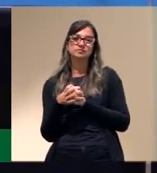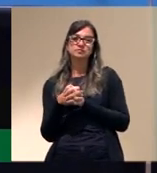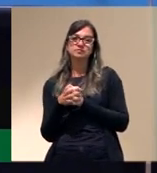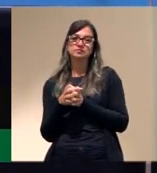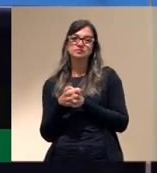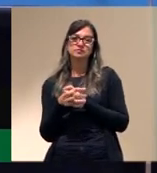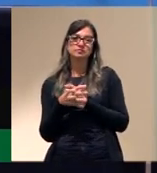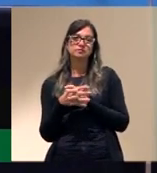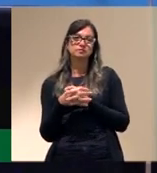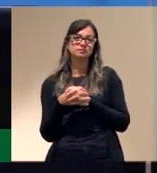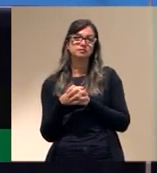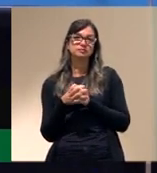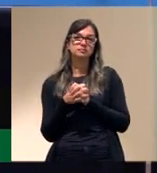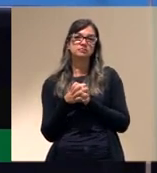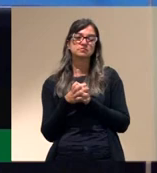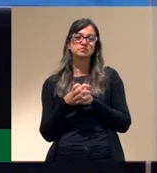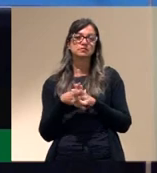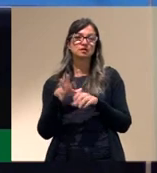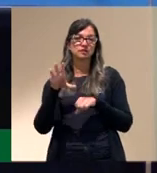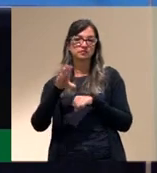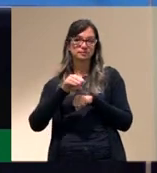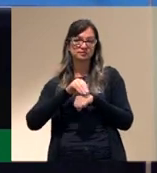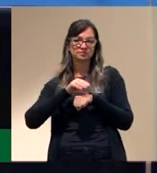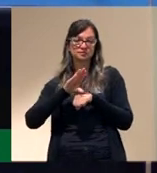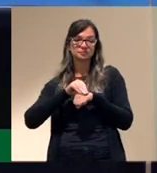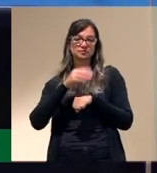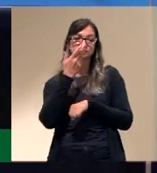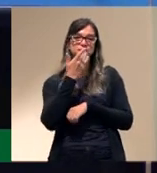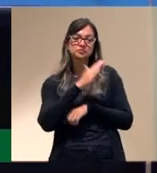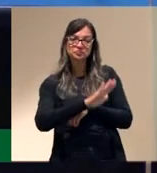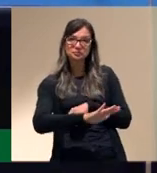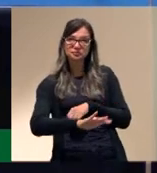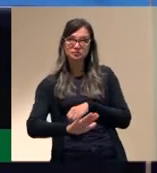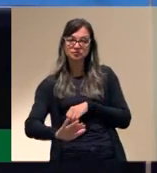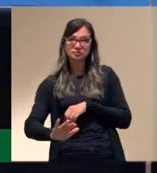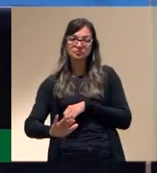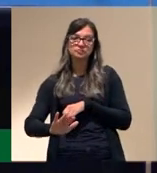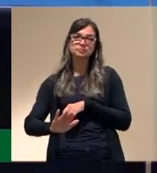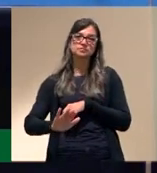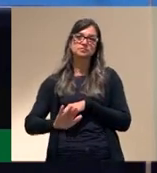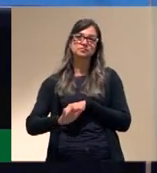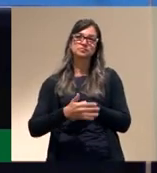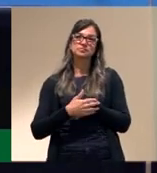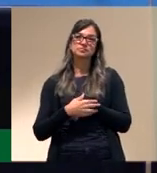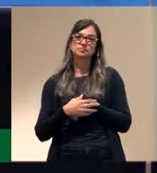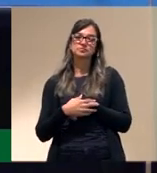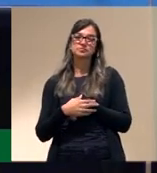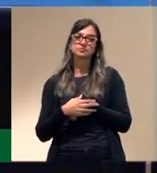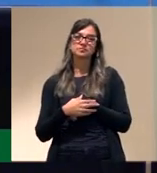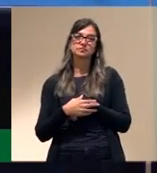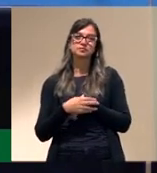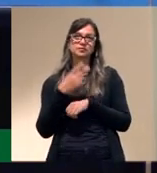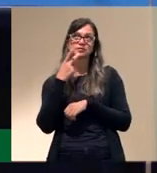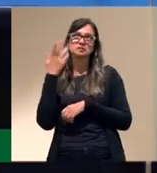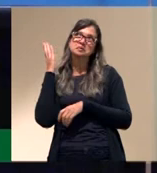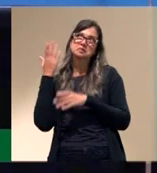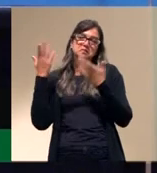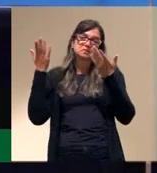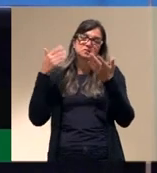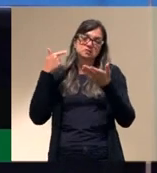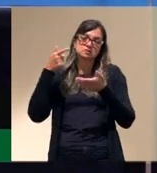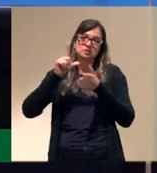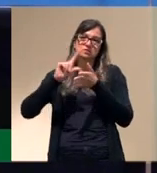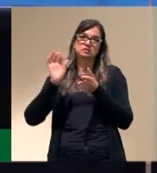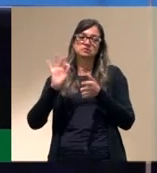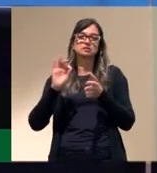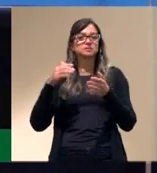de que a apropriação do conhecimento pela criança, ela, eu já falei no início, mas quero reafirmar agora, ela é resultante,